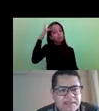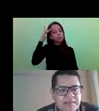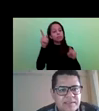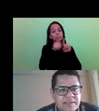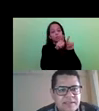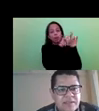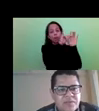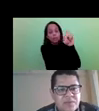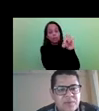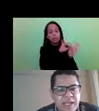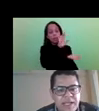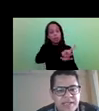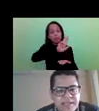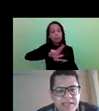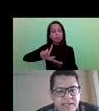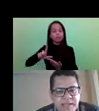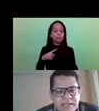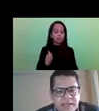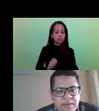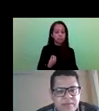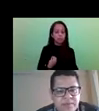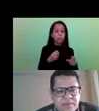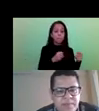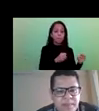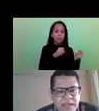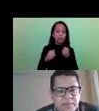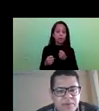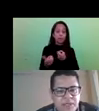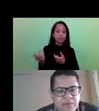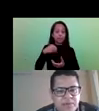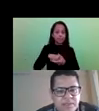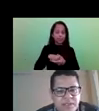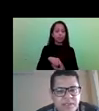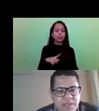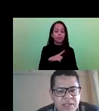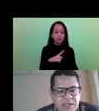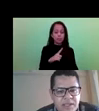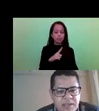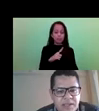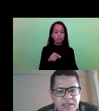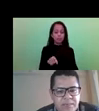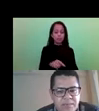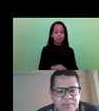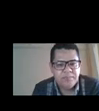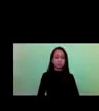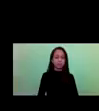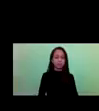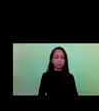identidades, dos poderes que estão imbuídos e